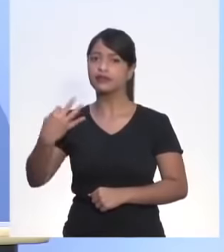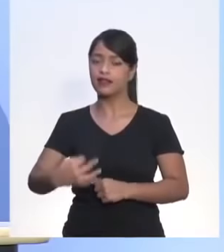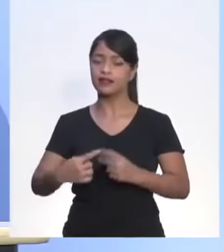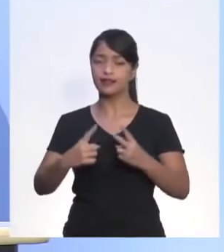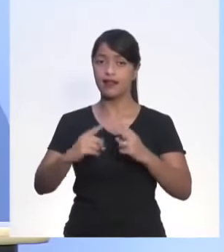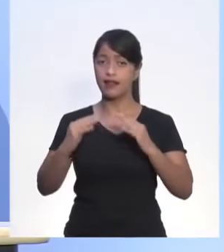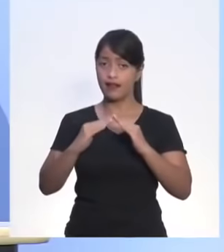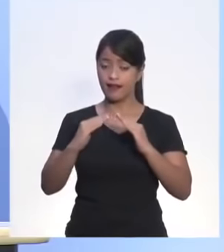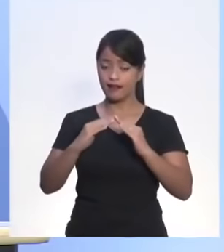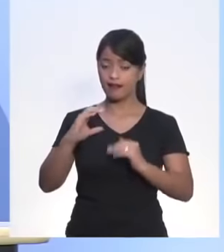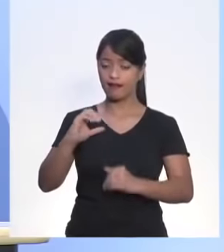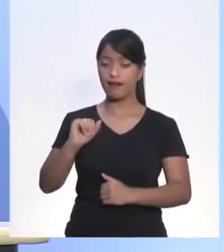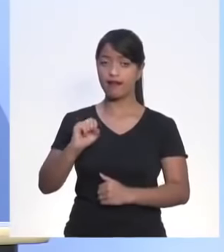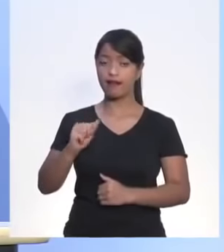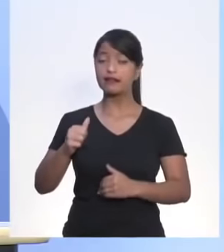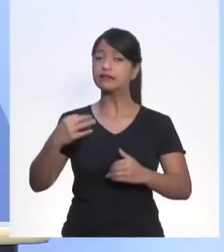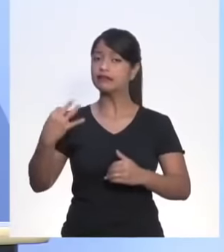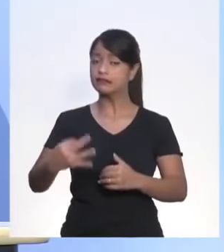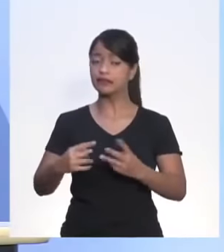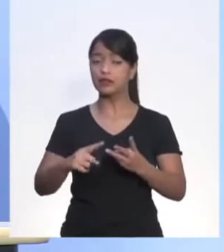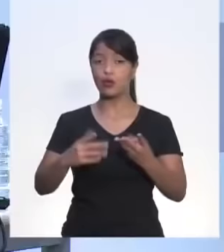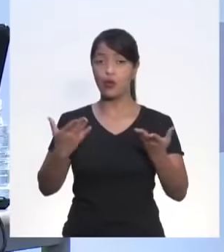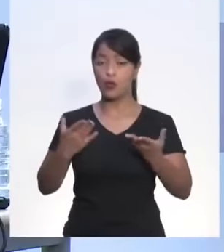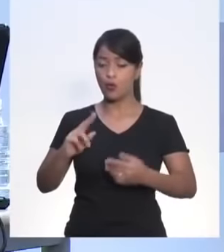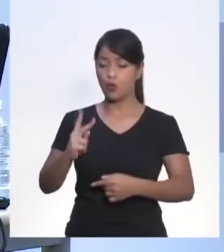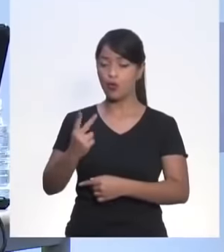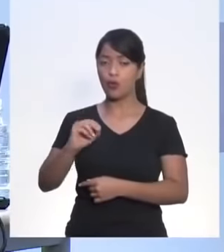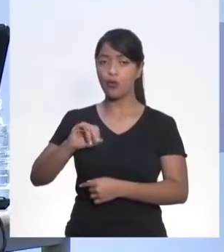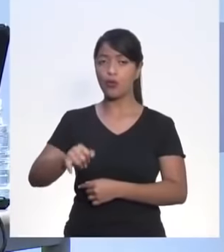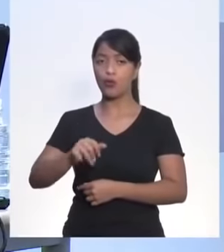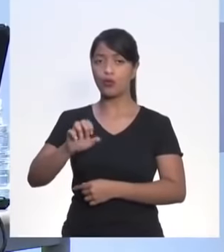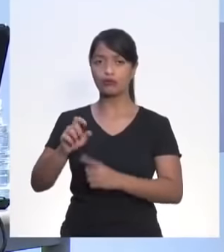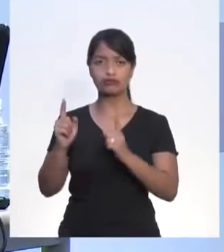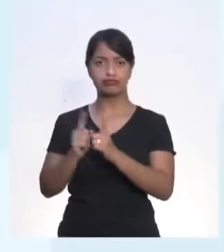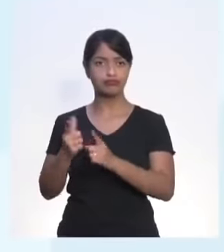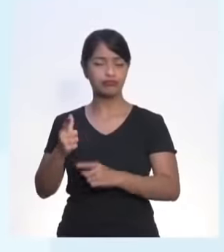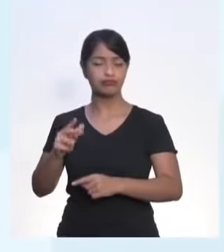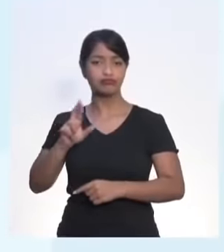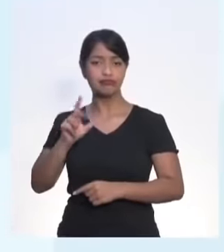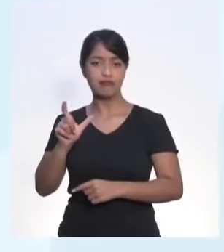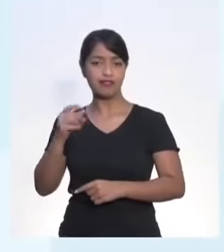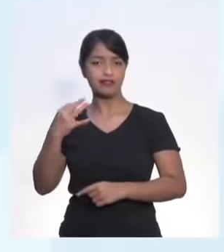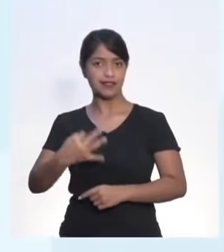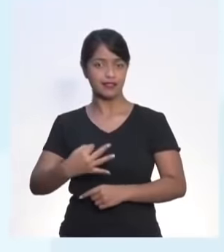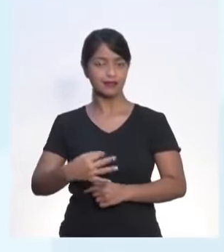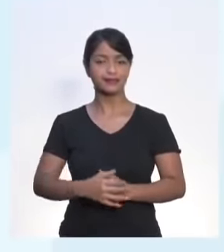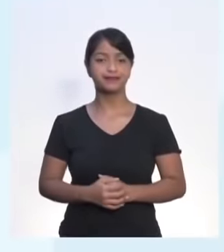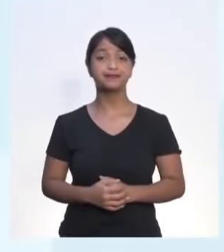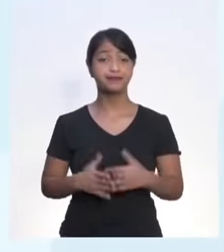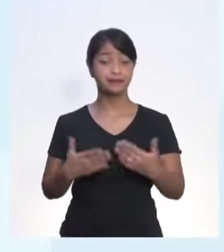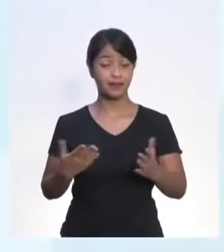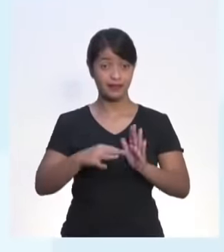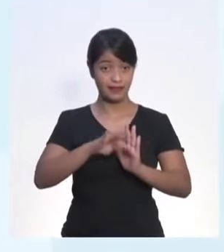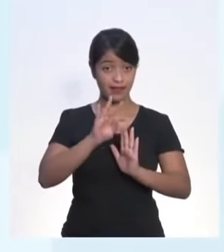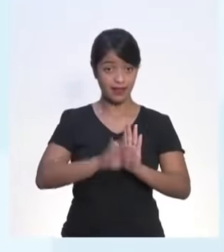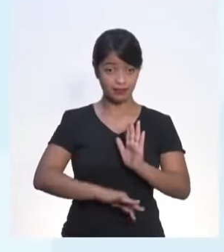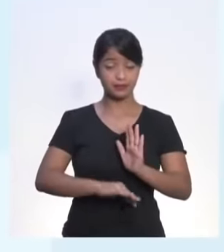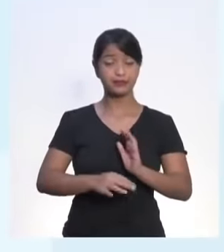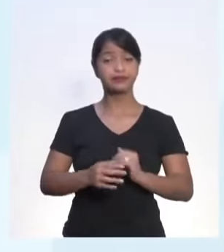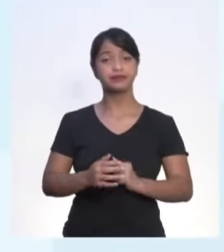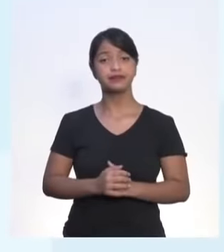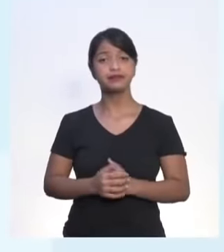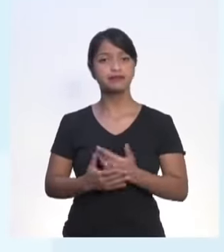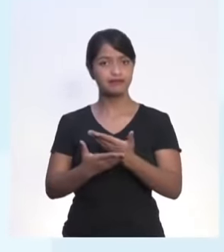o hoje sem abreviação. Ok, então vamos voltar aqui desde a 1 agora, tá? A questão do texto. Sim, assim como os